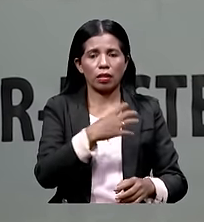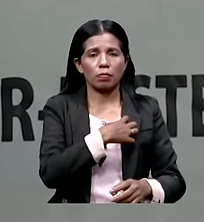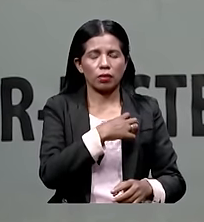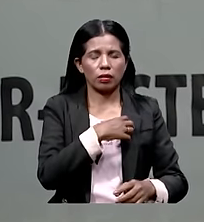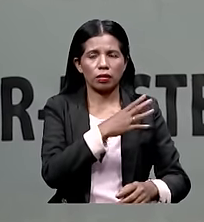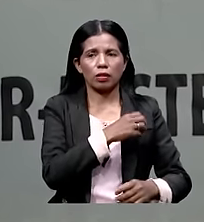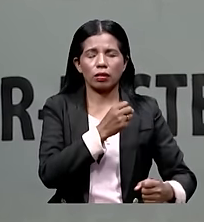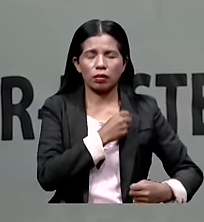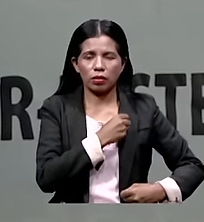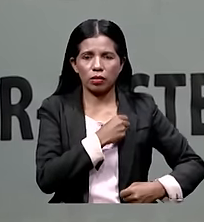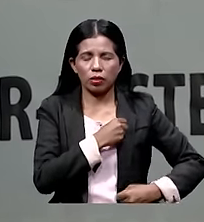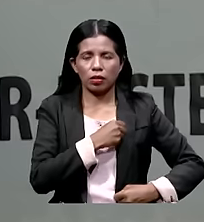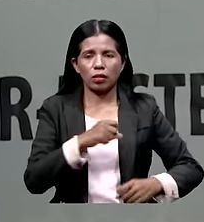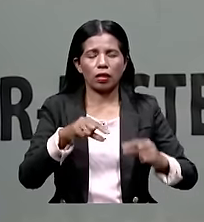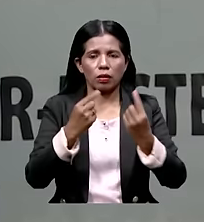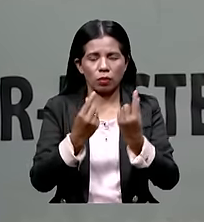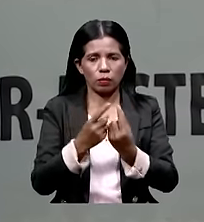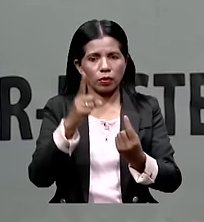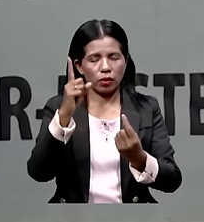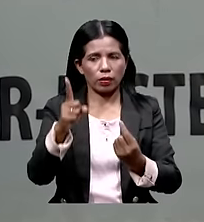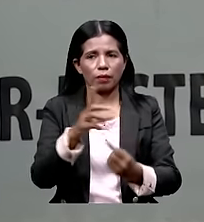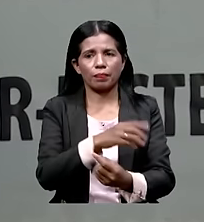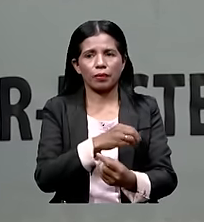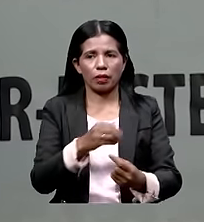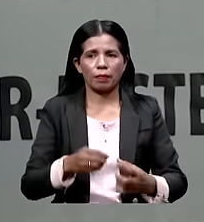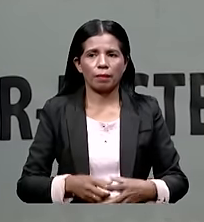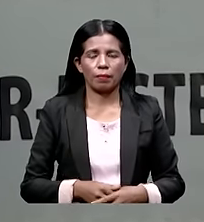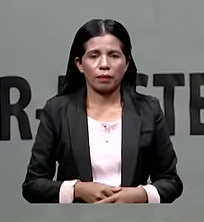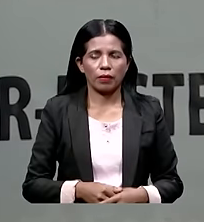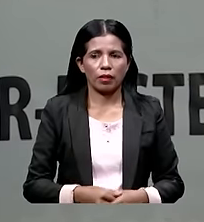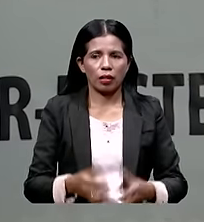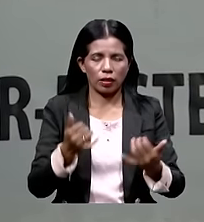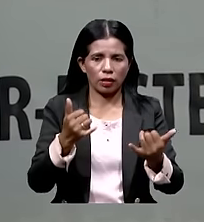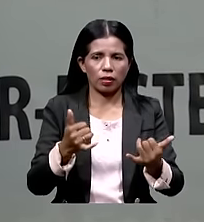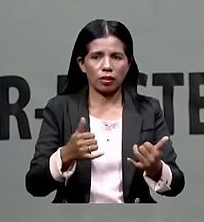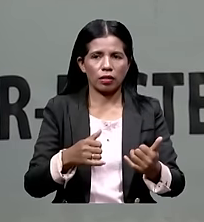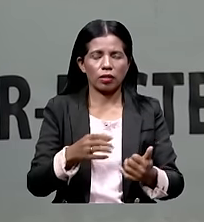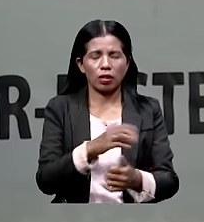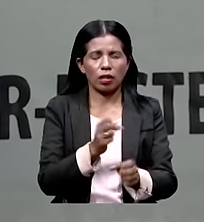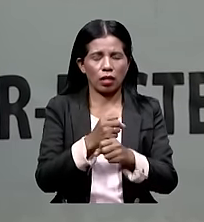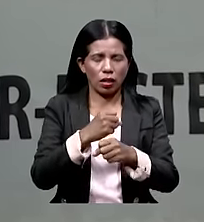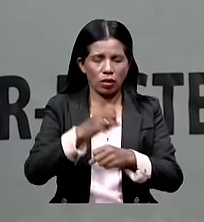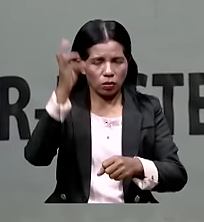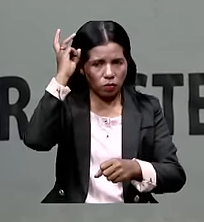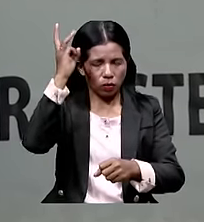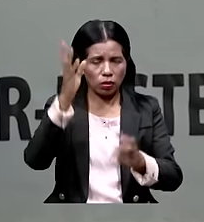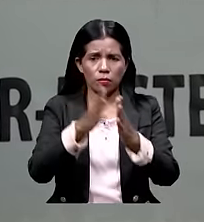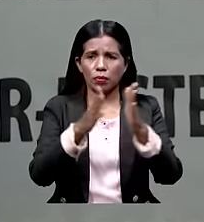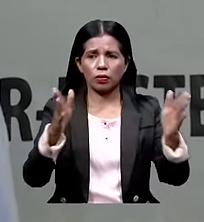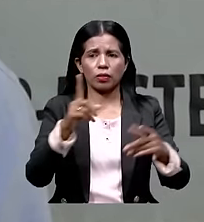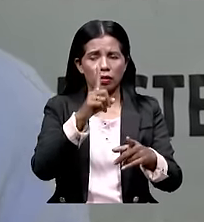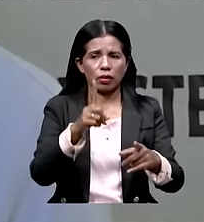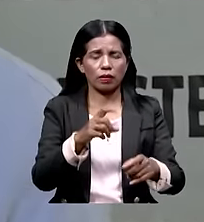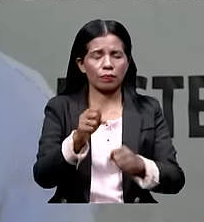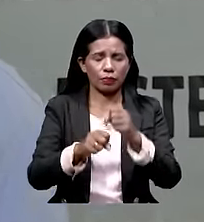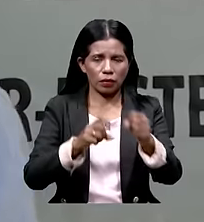ko sa komando konjunta idane kiria konfuzaun bot ida i